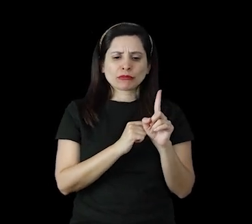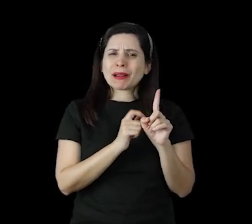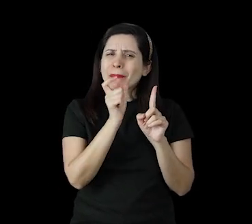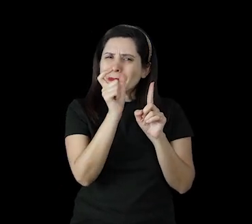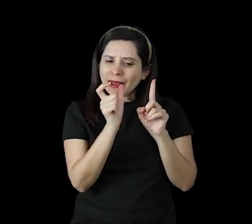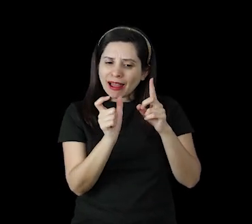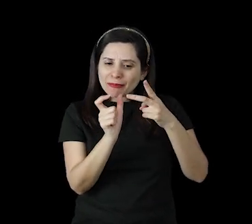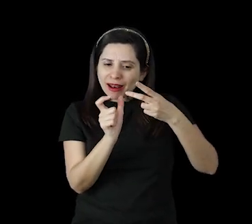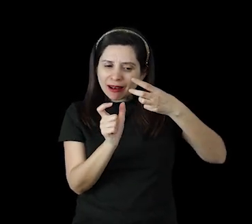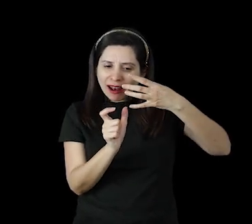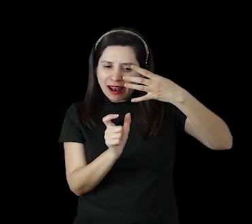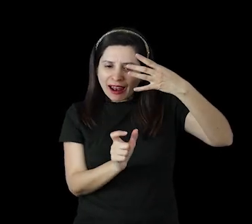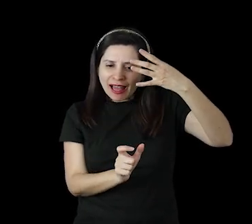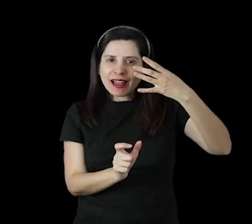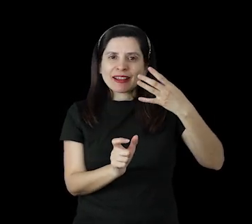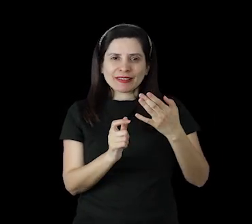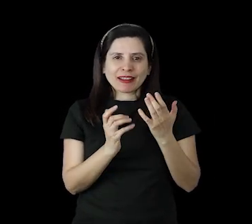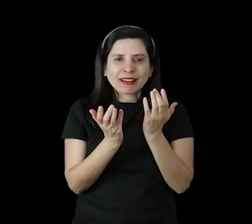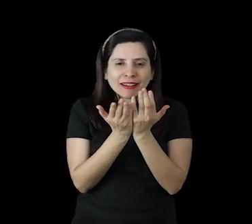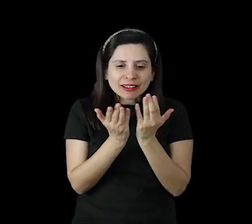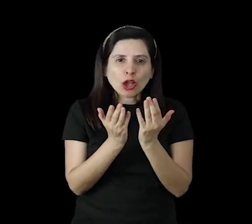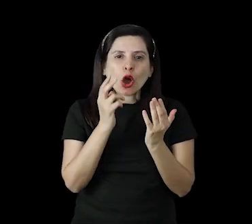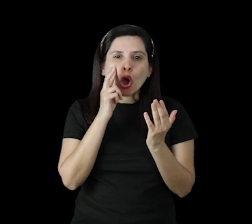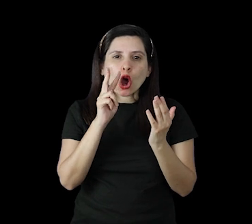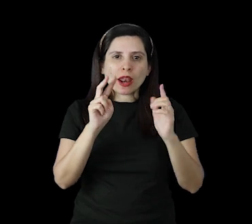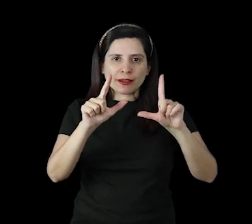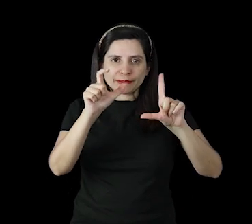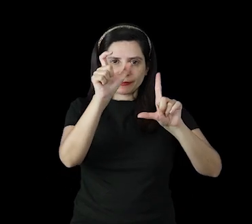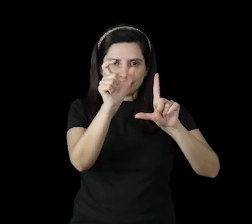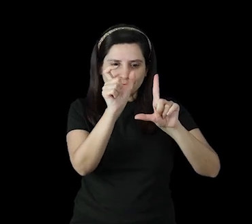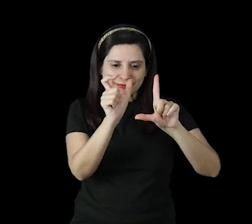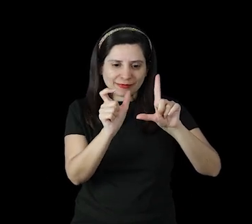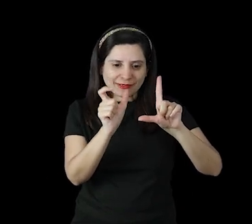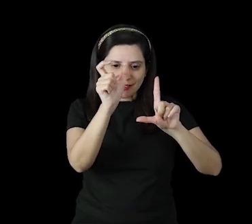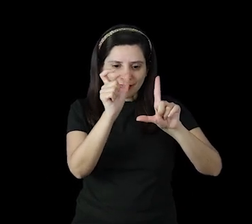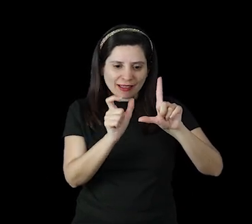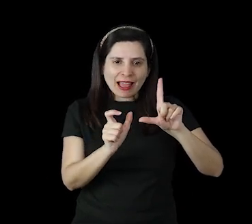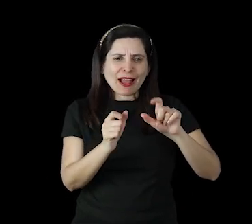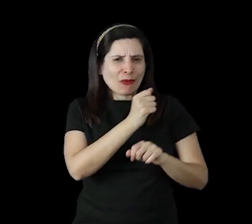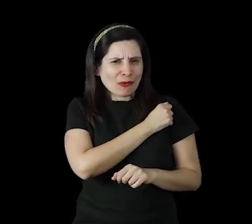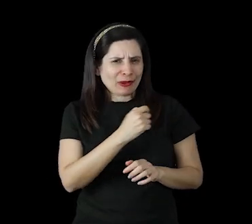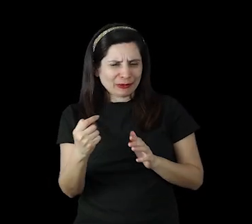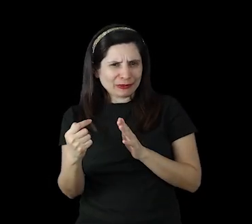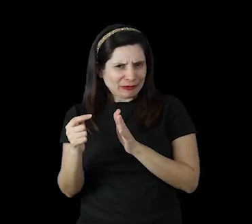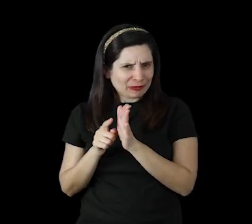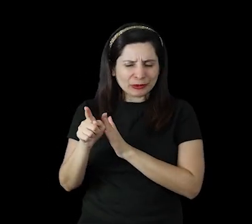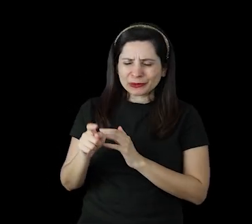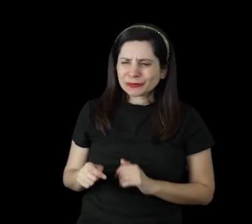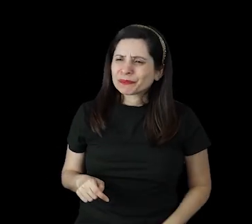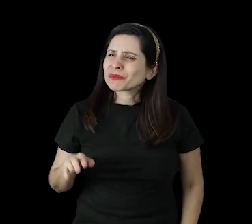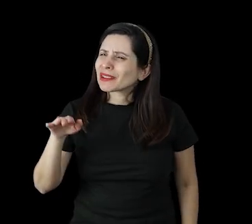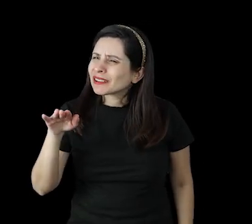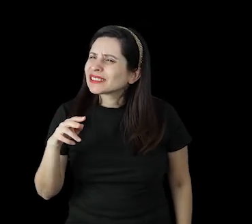avarenta, moralista, crente. eh, e aí, claro, daí um aluno falou: "Professora, mas você acha que egoísta